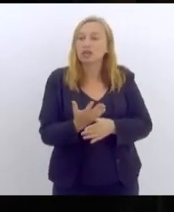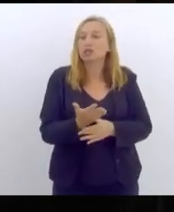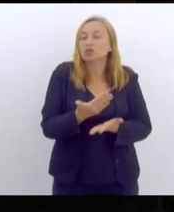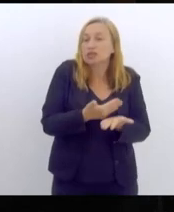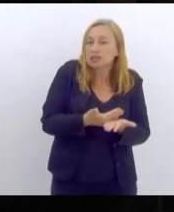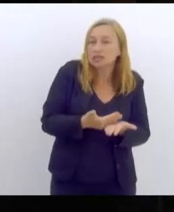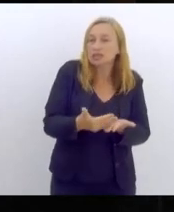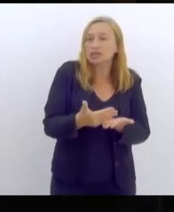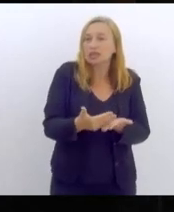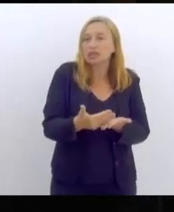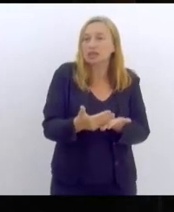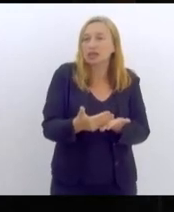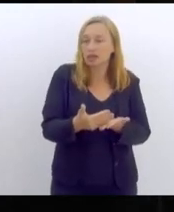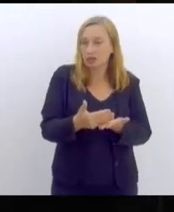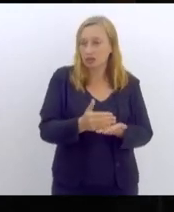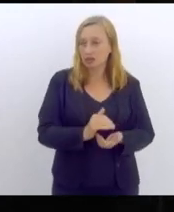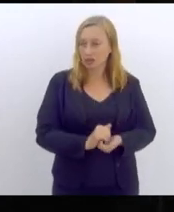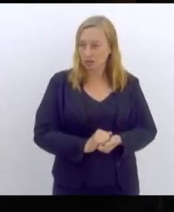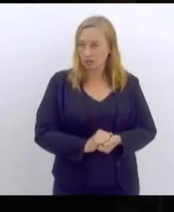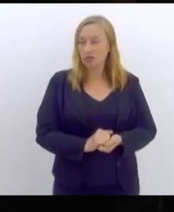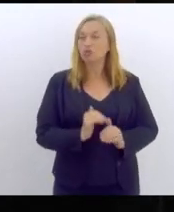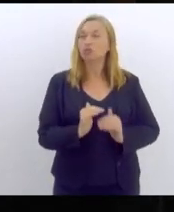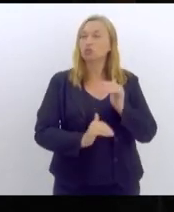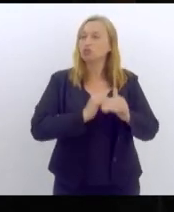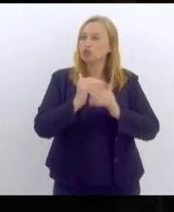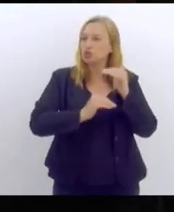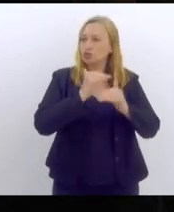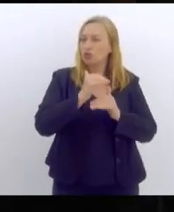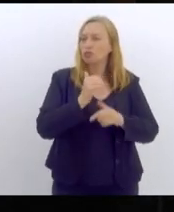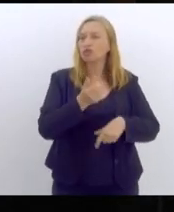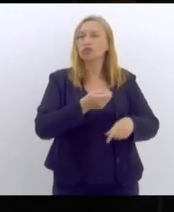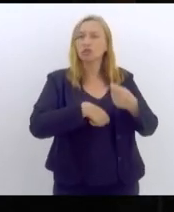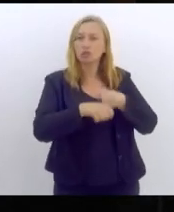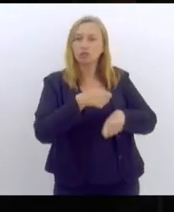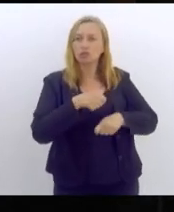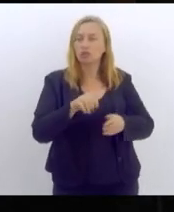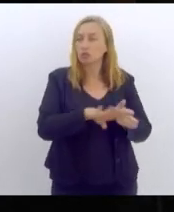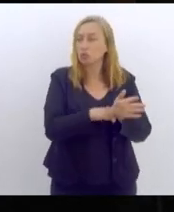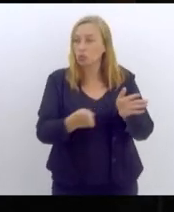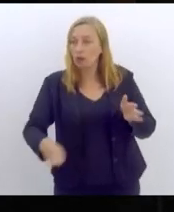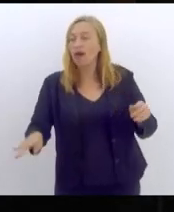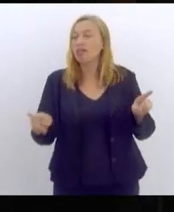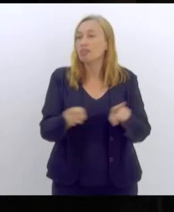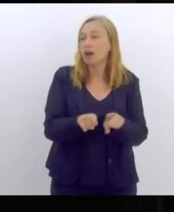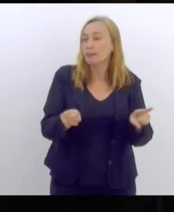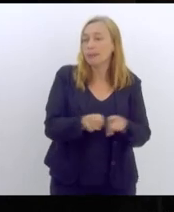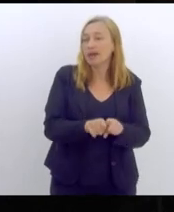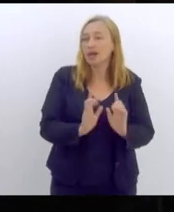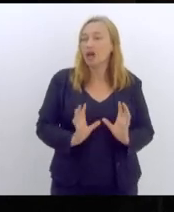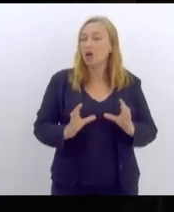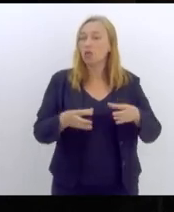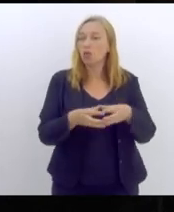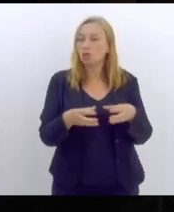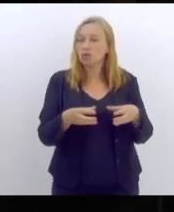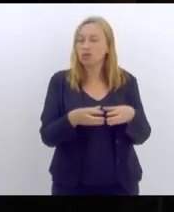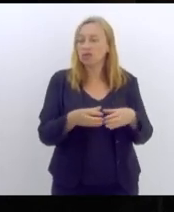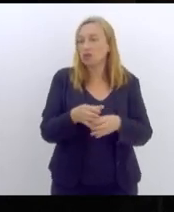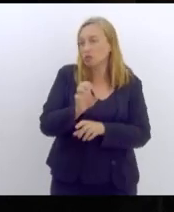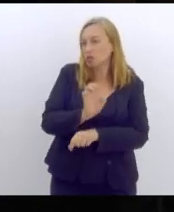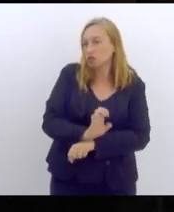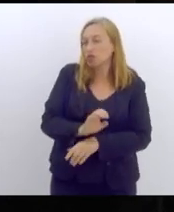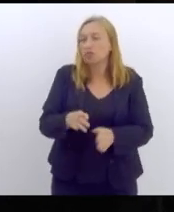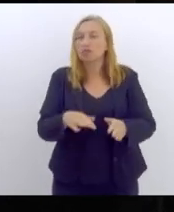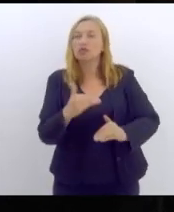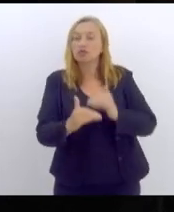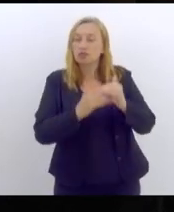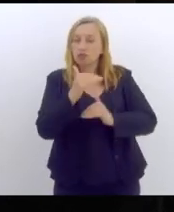inicialmente a Superintendência pelo Desenvolvimento da Economia do Mar, também a Comissão Estadual pelo Desenvolvimento